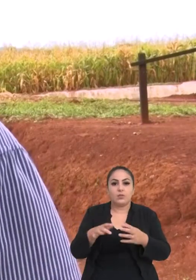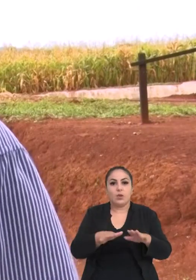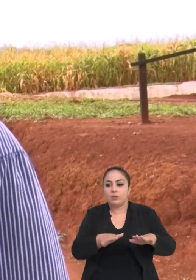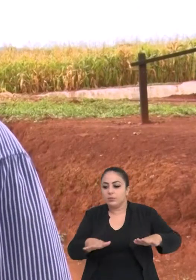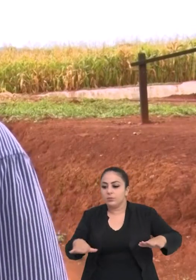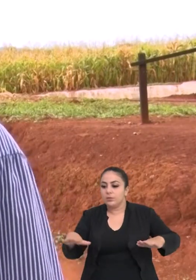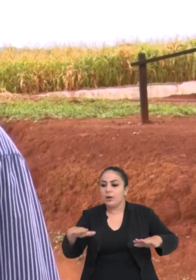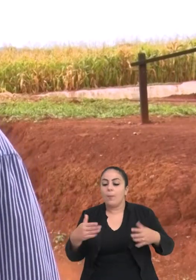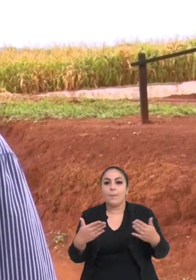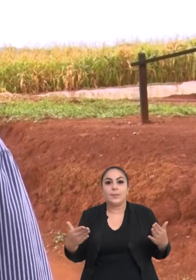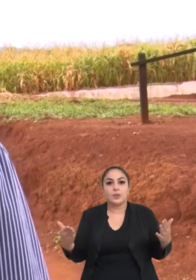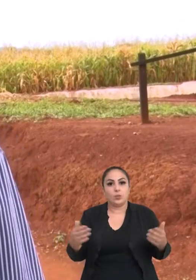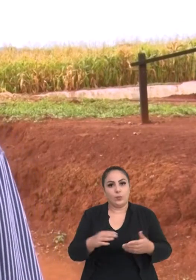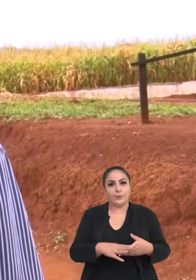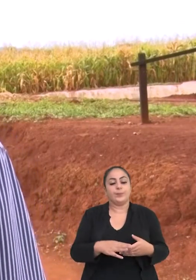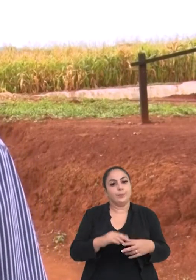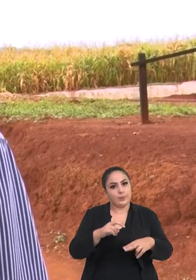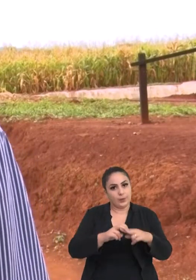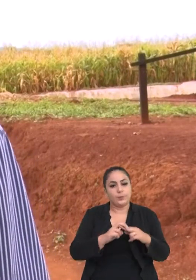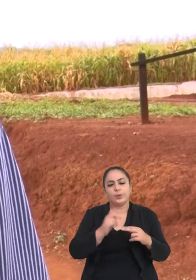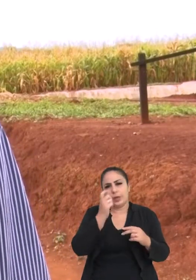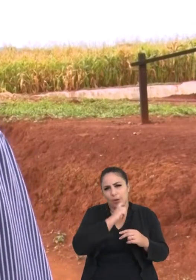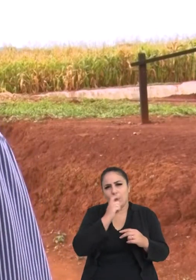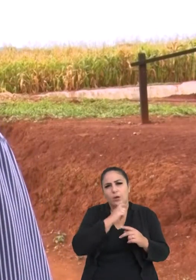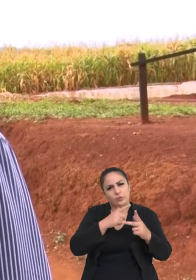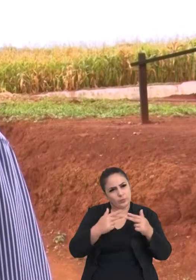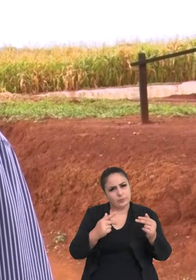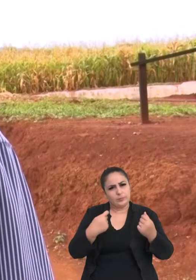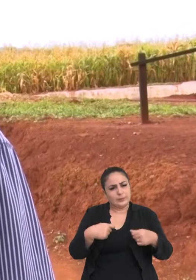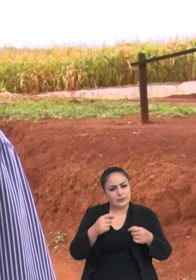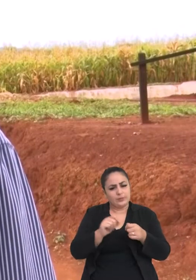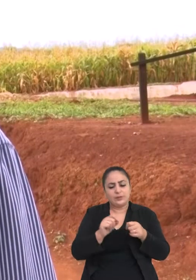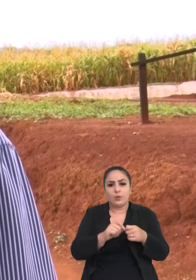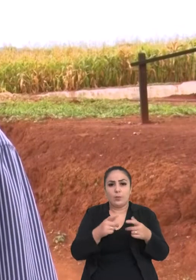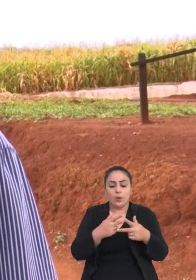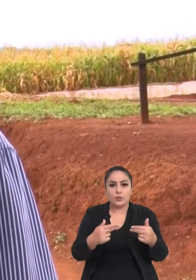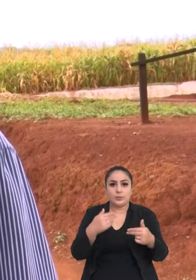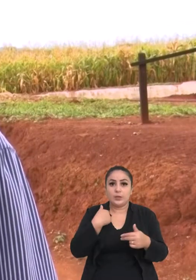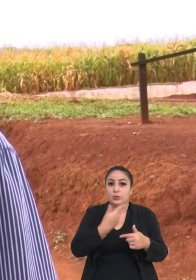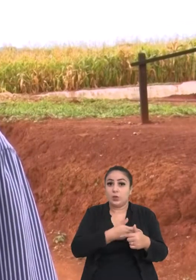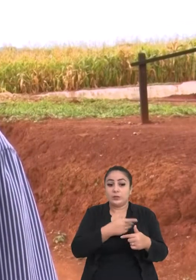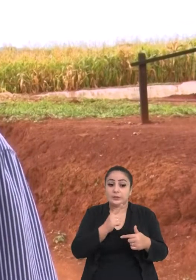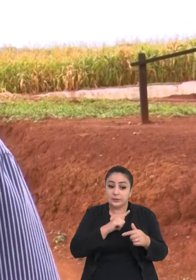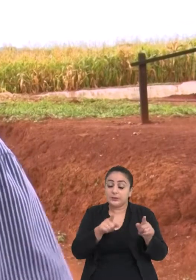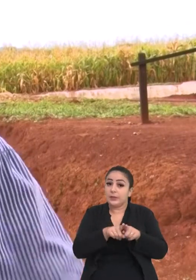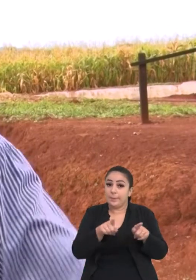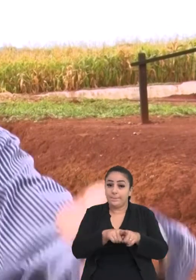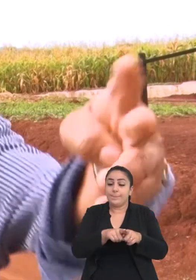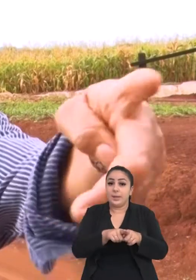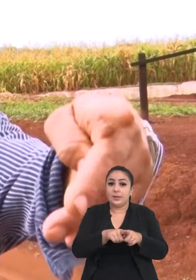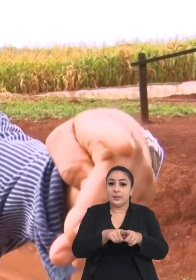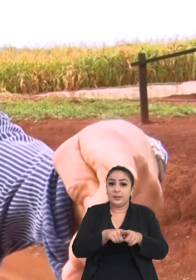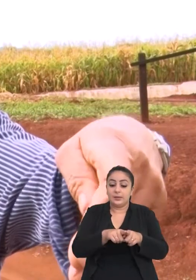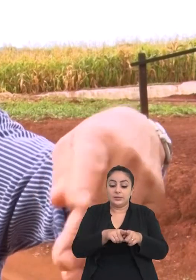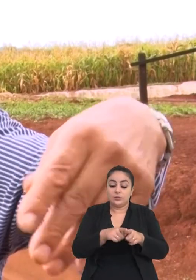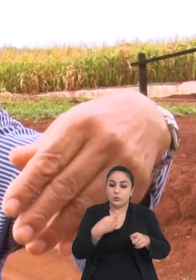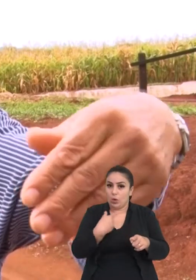estrada e o jeito já aumentou para lá, né? Então, acho que alguém devia de fazer alguma coisa para a gente, que a gente